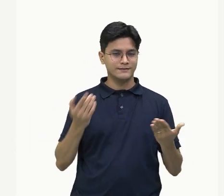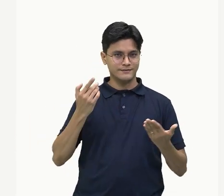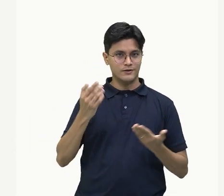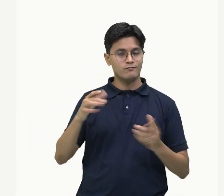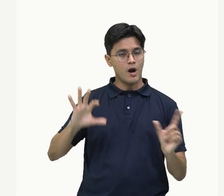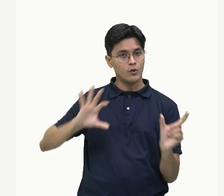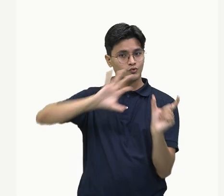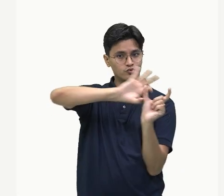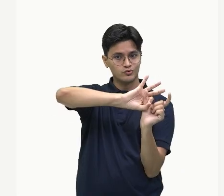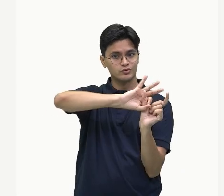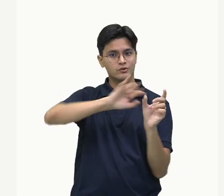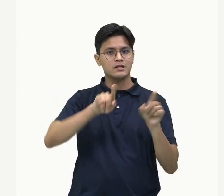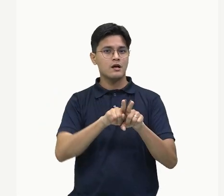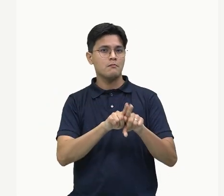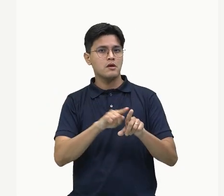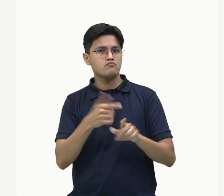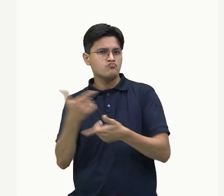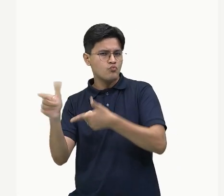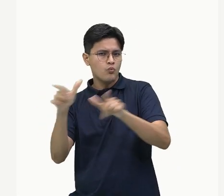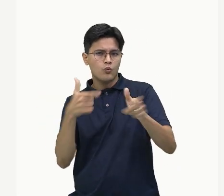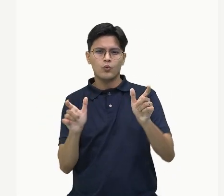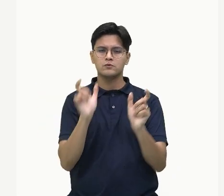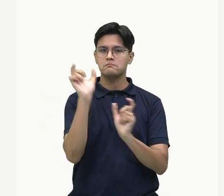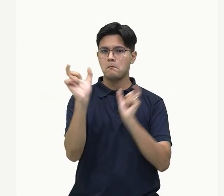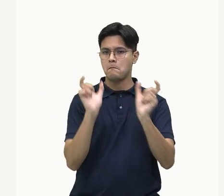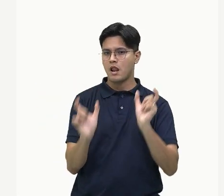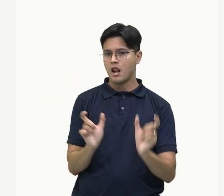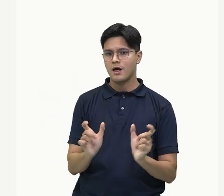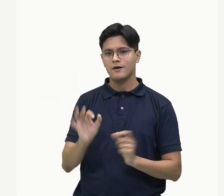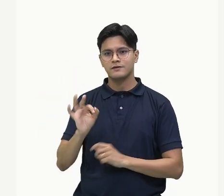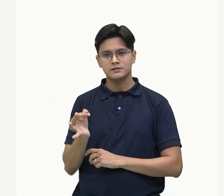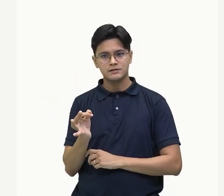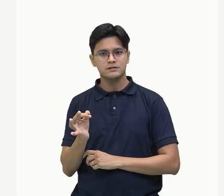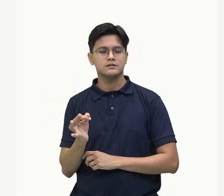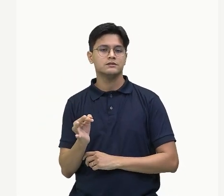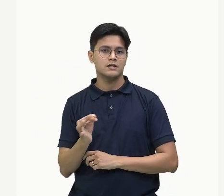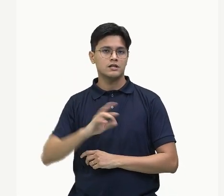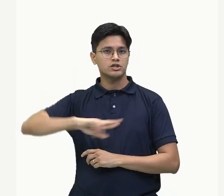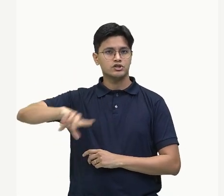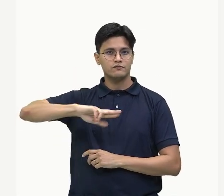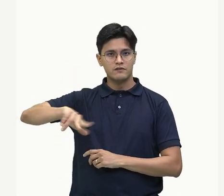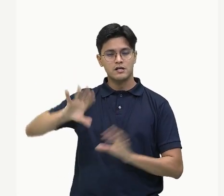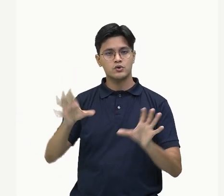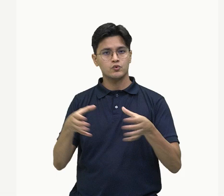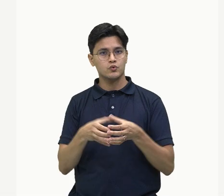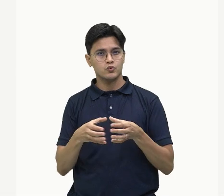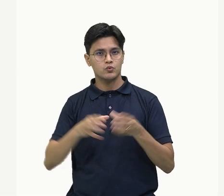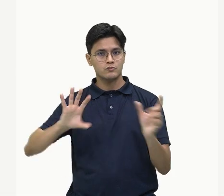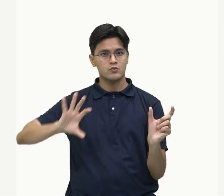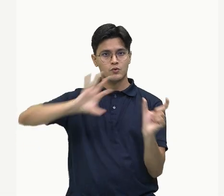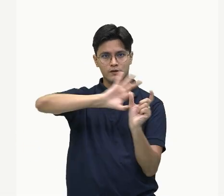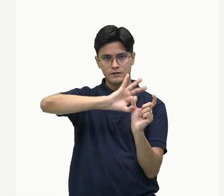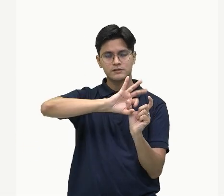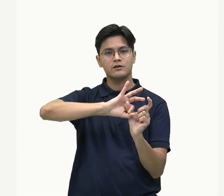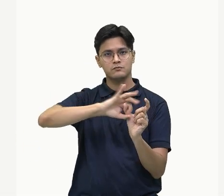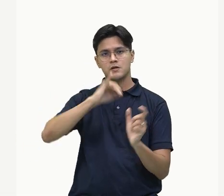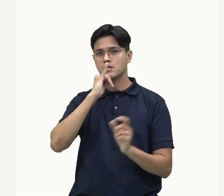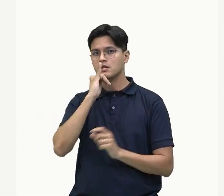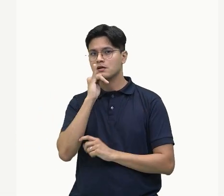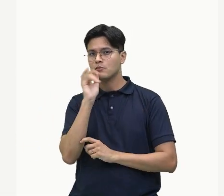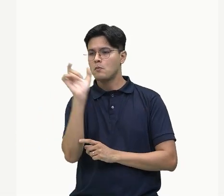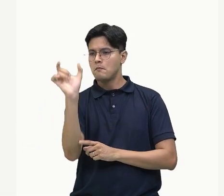também os outros termos que não respeitam a classe das conjunções, são todos conectivos.